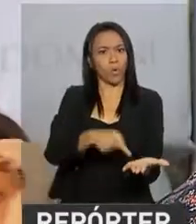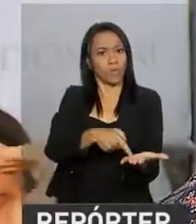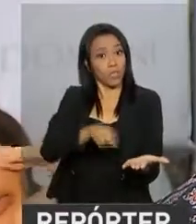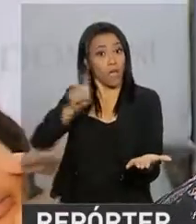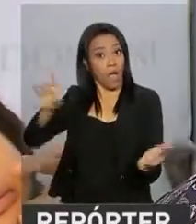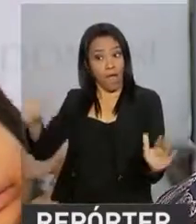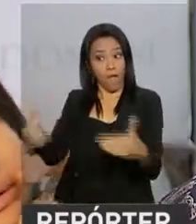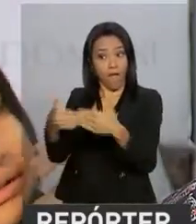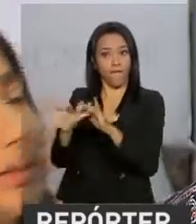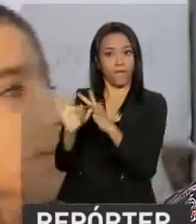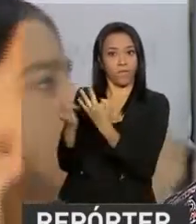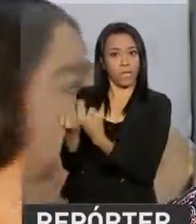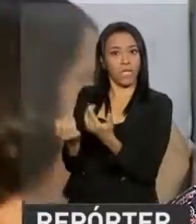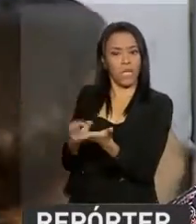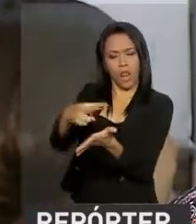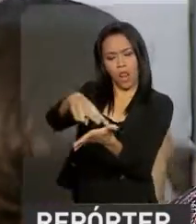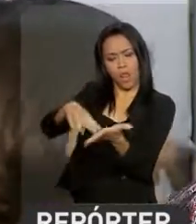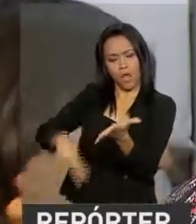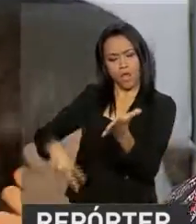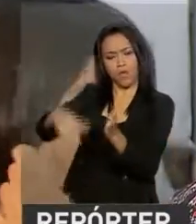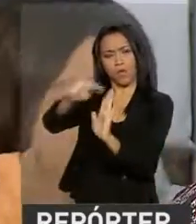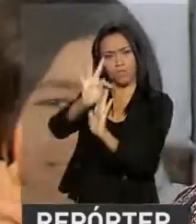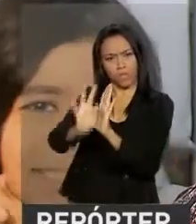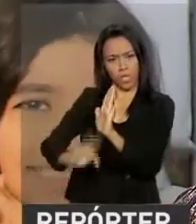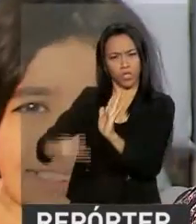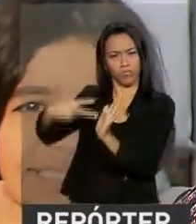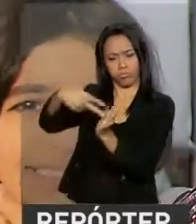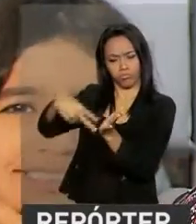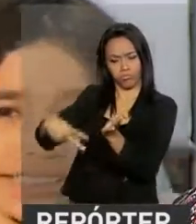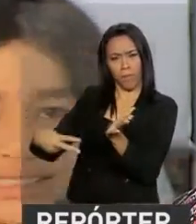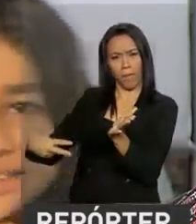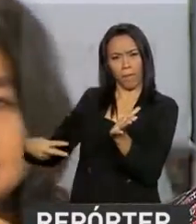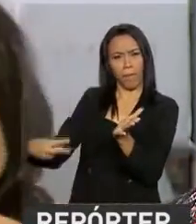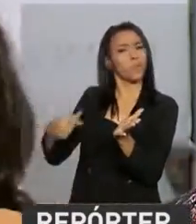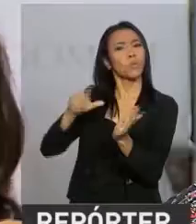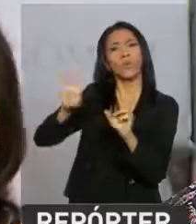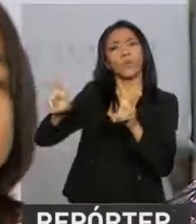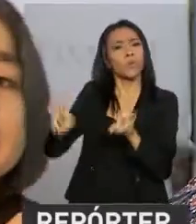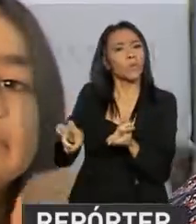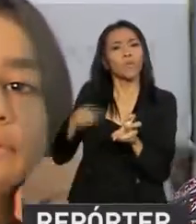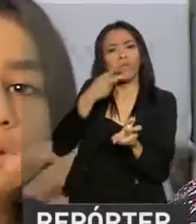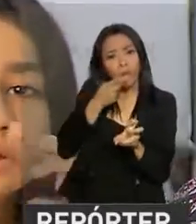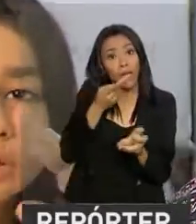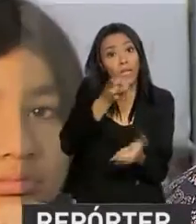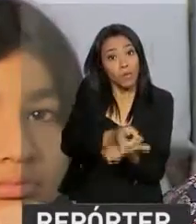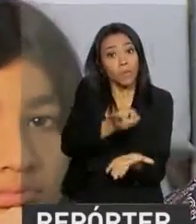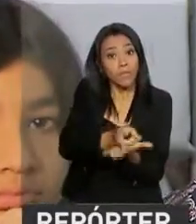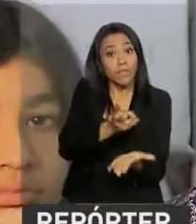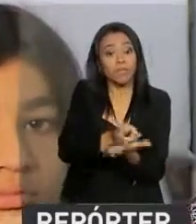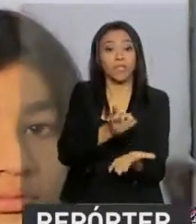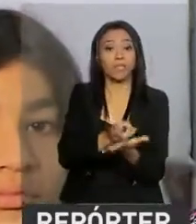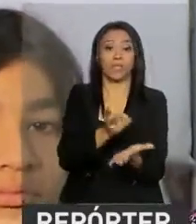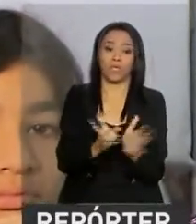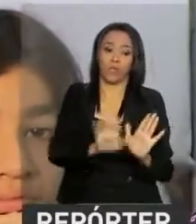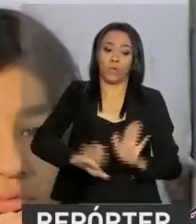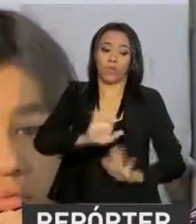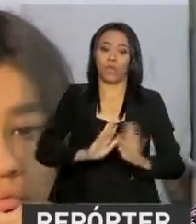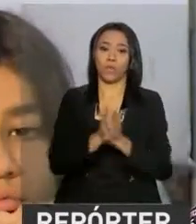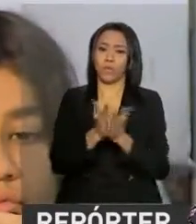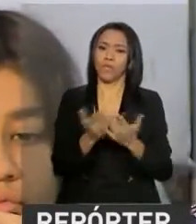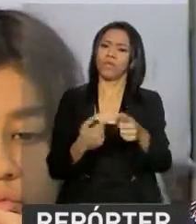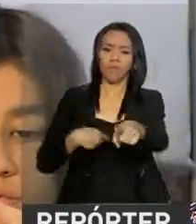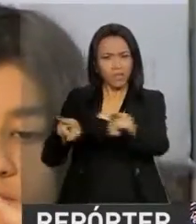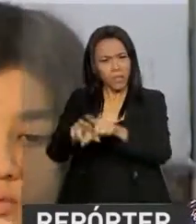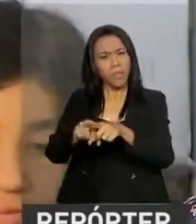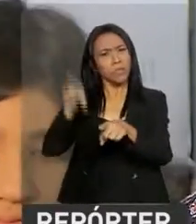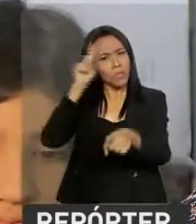a família a família leu o termo esse tempo diz basicamente sobre a conservação do livro ea gente orienta no dia a dia na